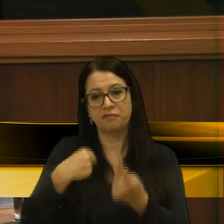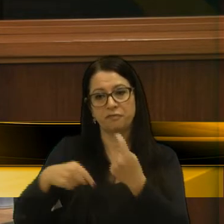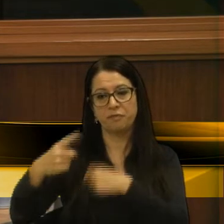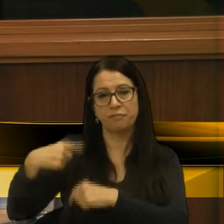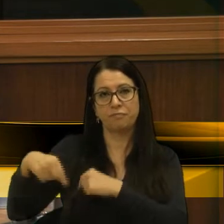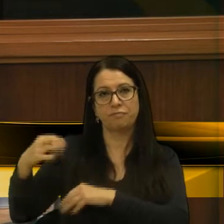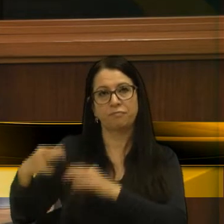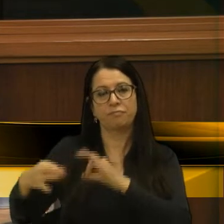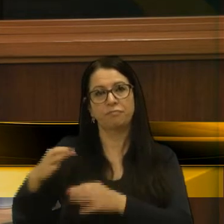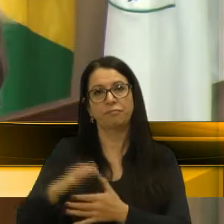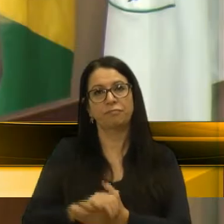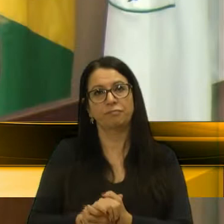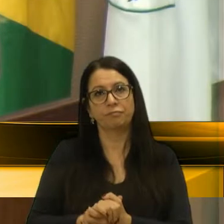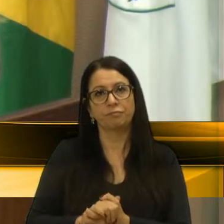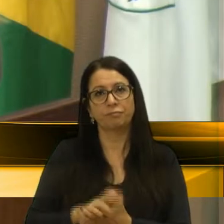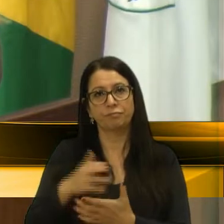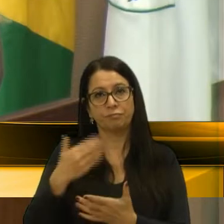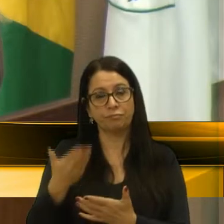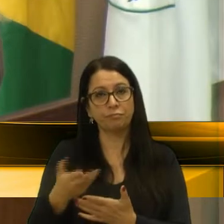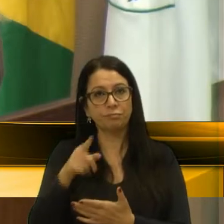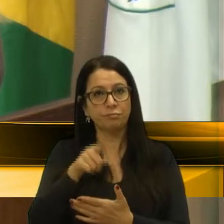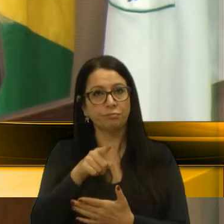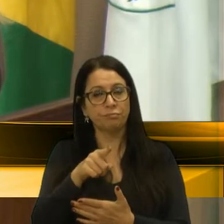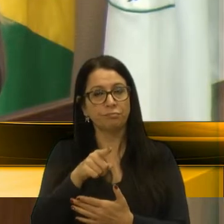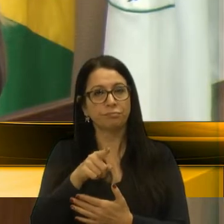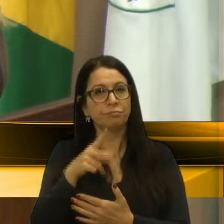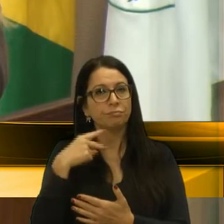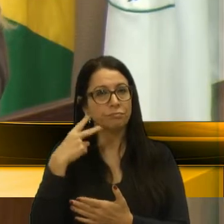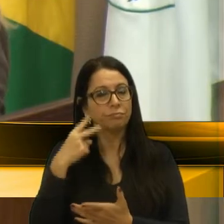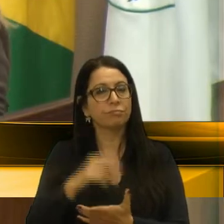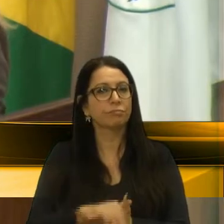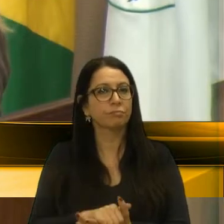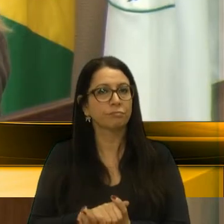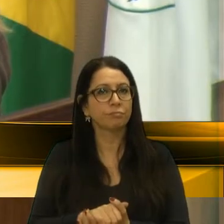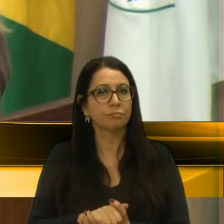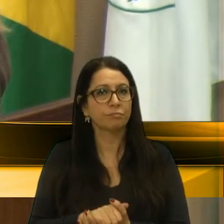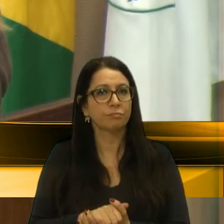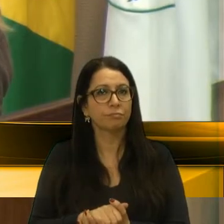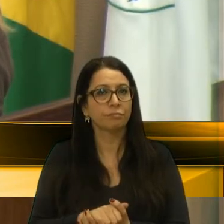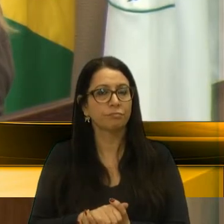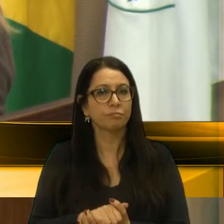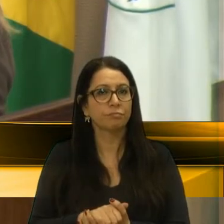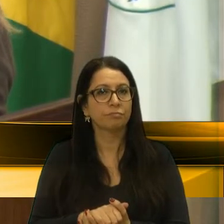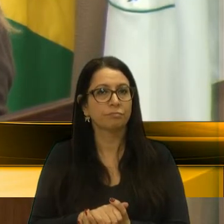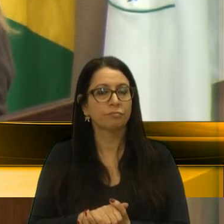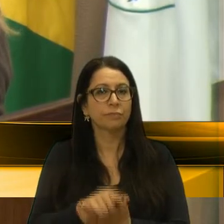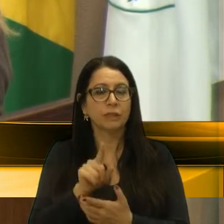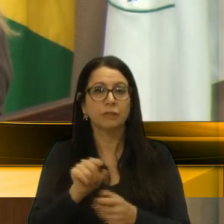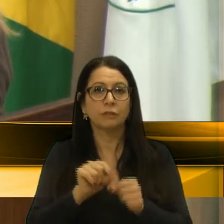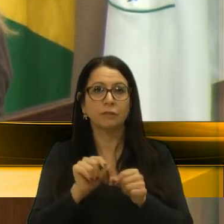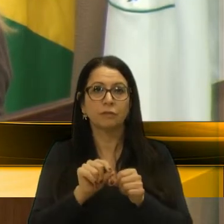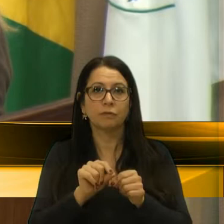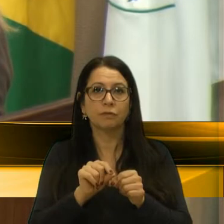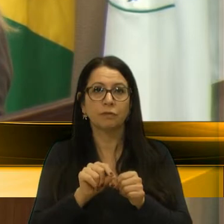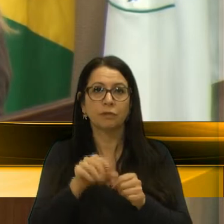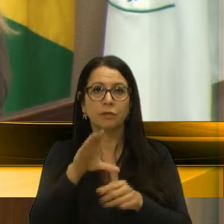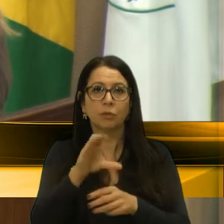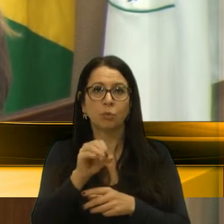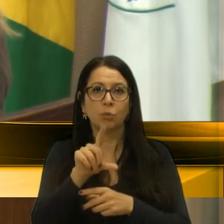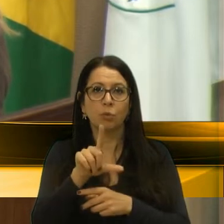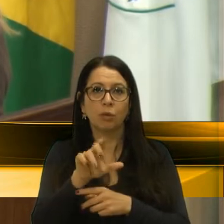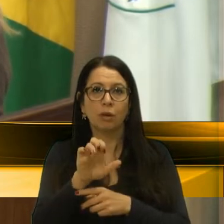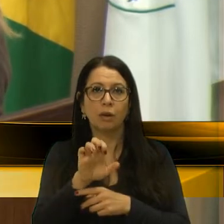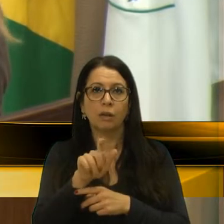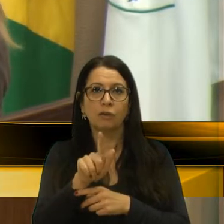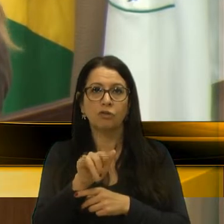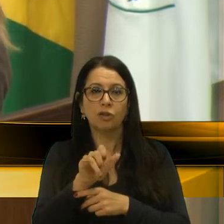justiça. Então, para isso, vereador, a sentença, né, está se falando de colegiado para os